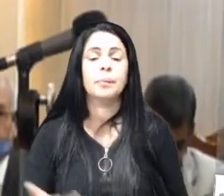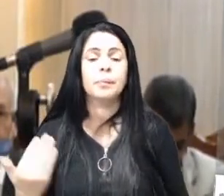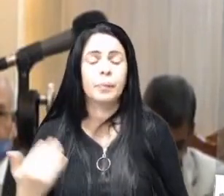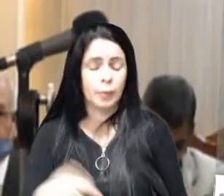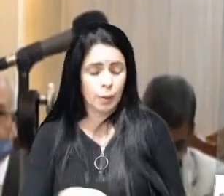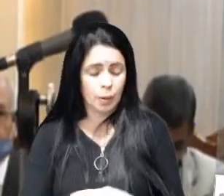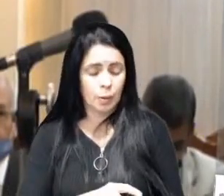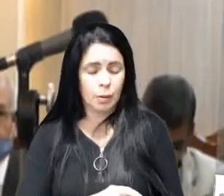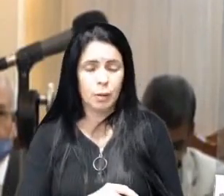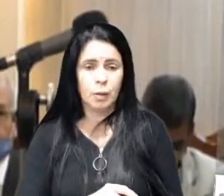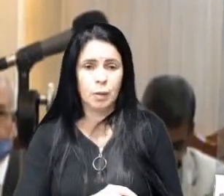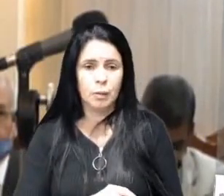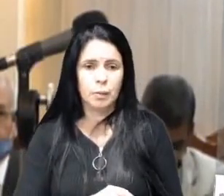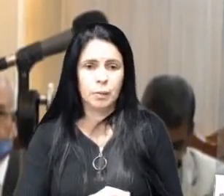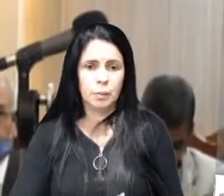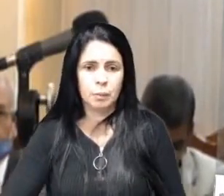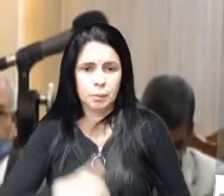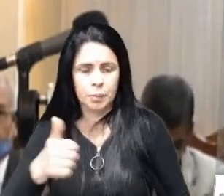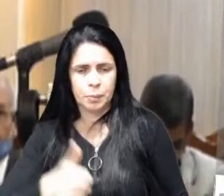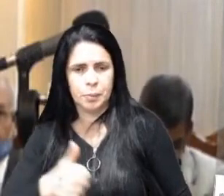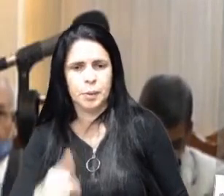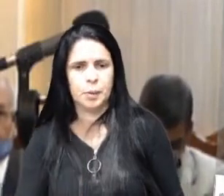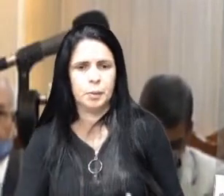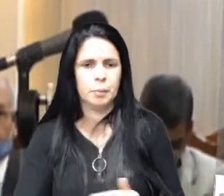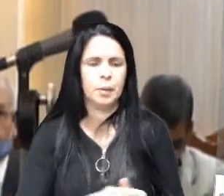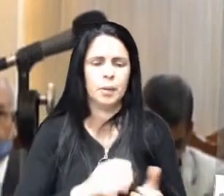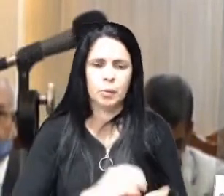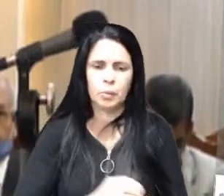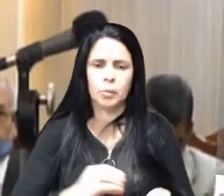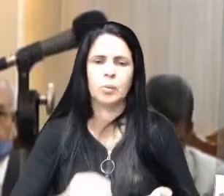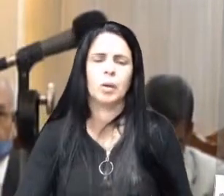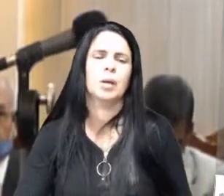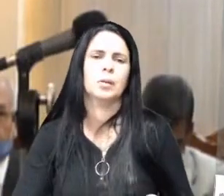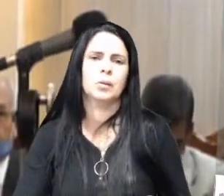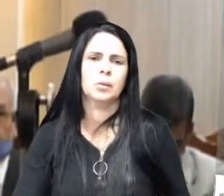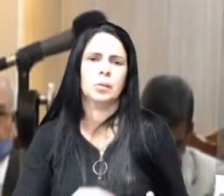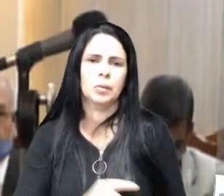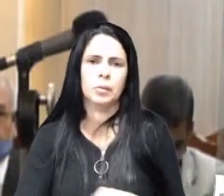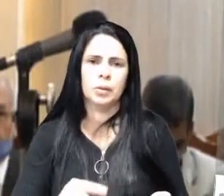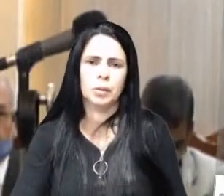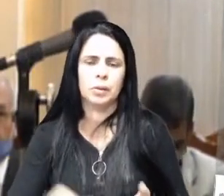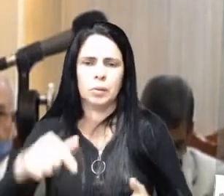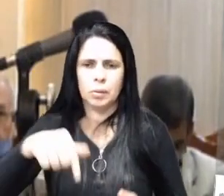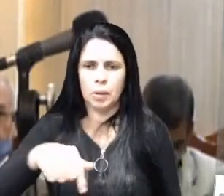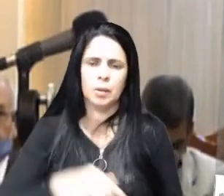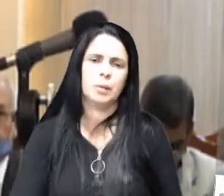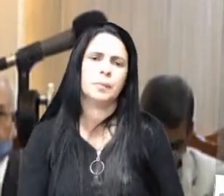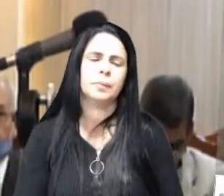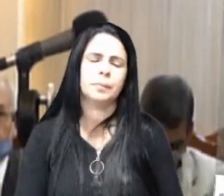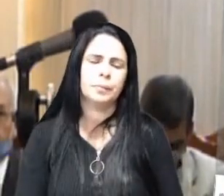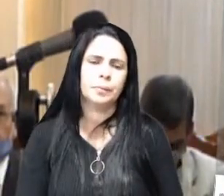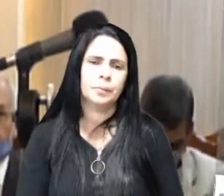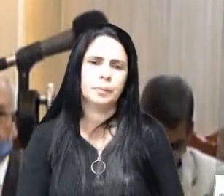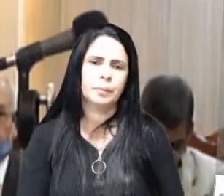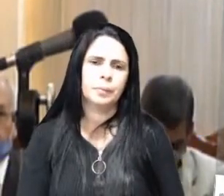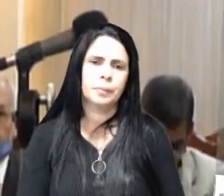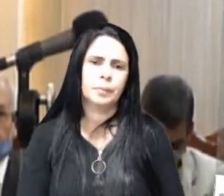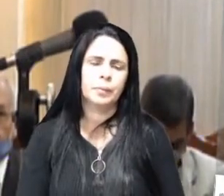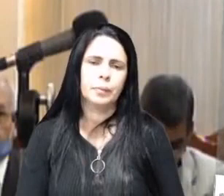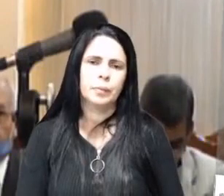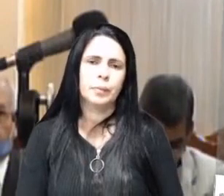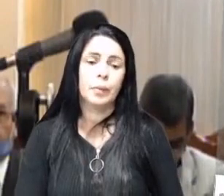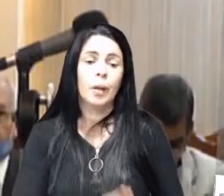4 e 7. Já está próximo o fim de todas as coisas. Portanto, leia a